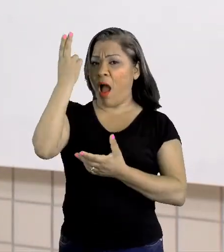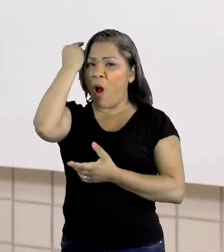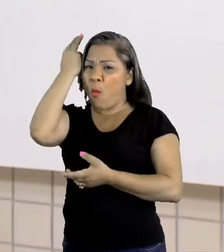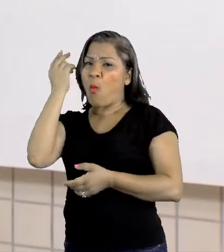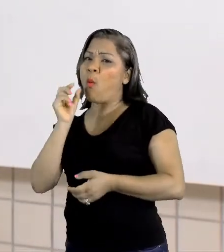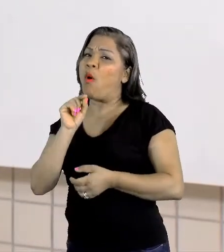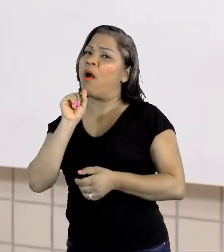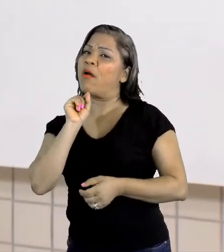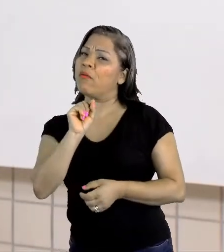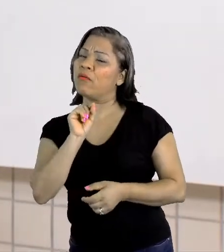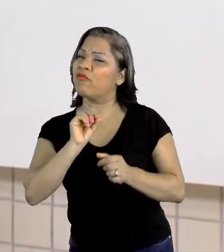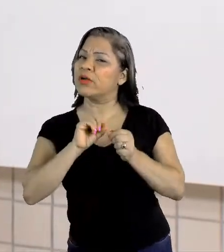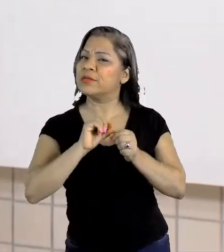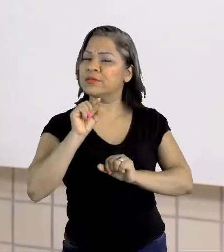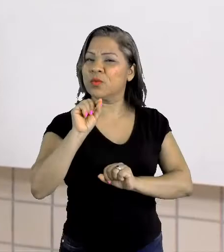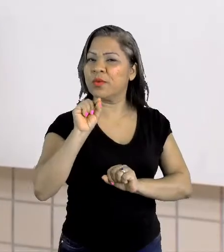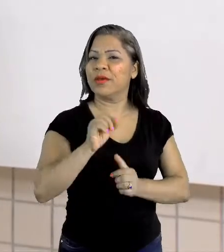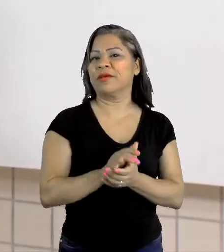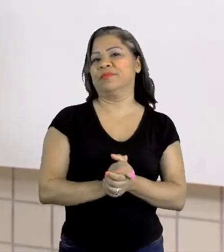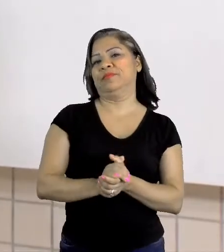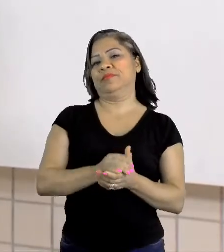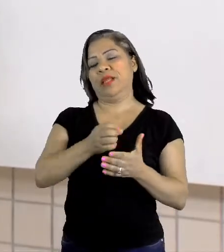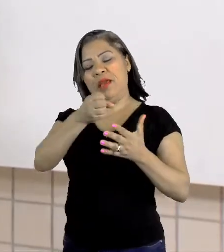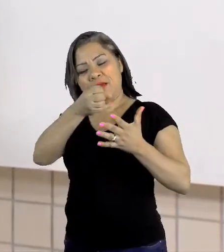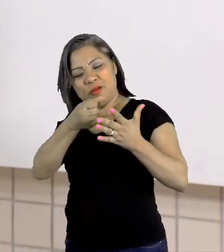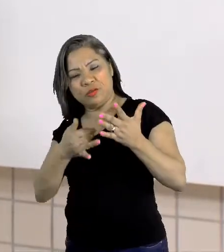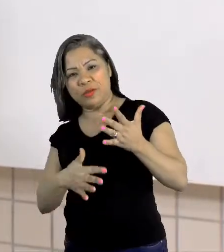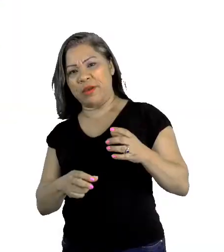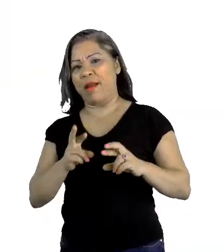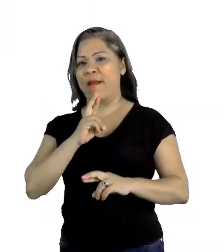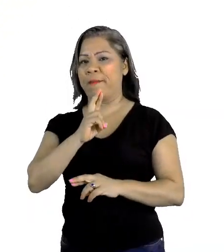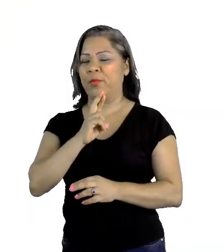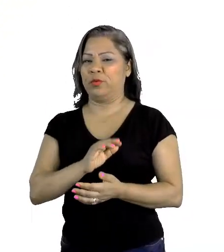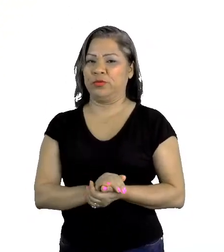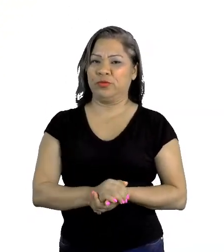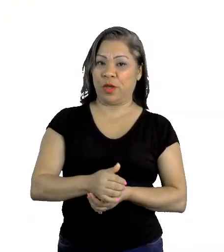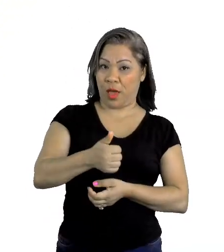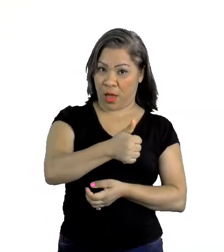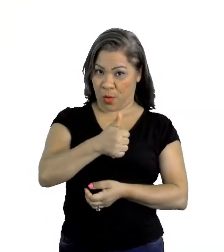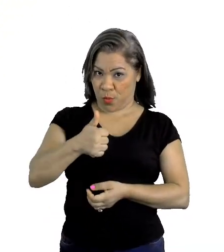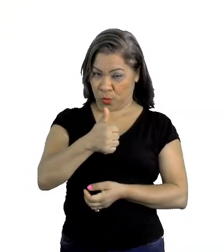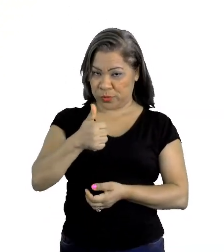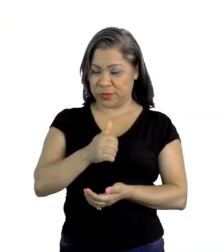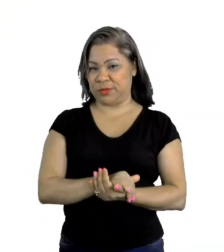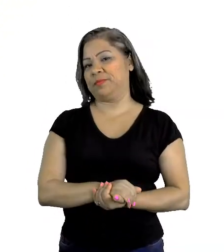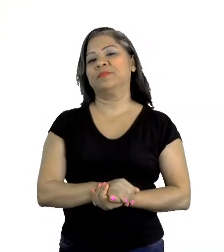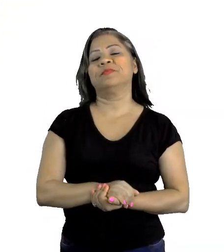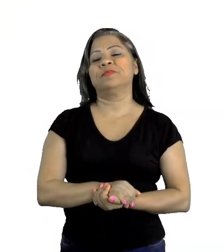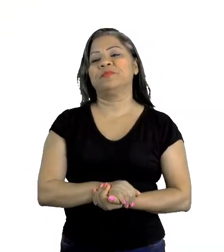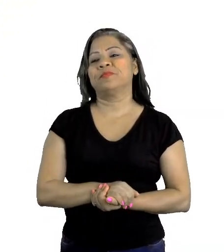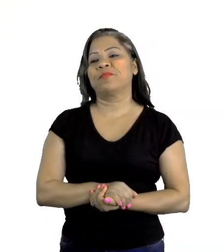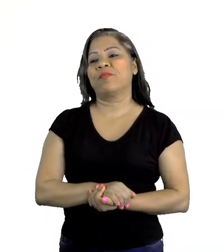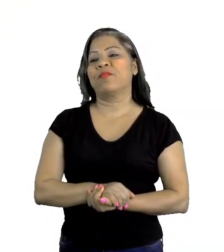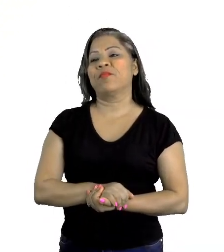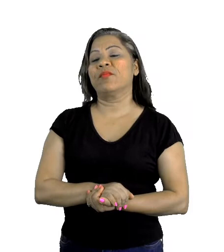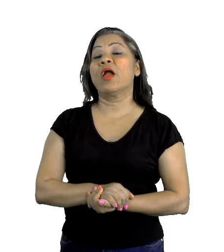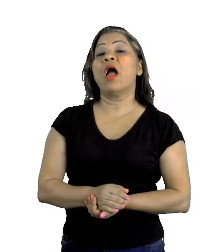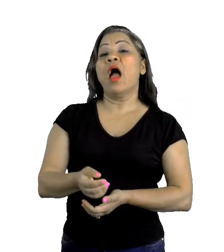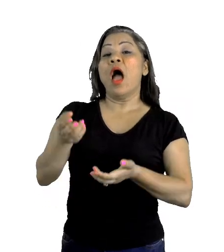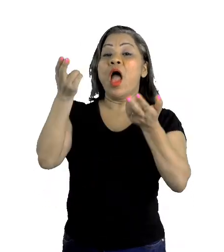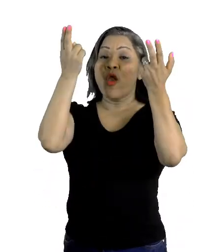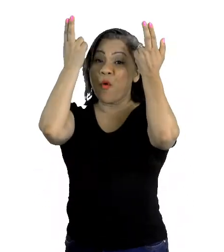que ela dizia para ele, tá certo? Número 11 fala o seguinte, tem um trecho aí, ó: e o coelho